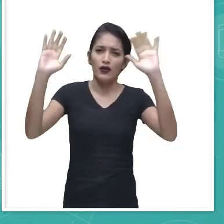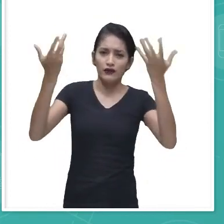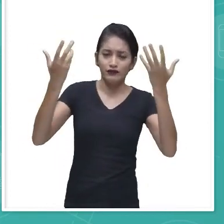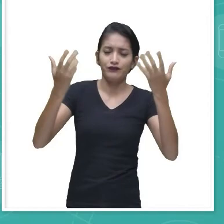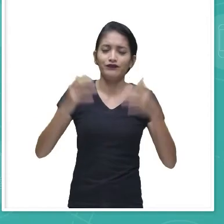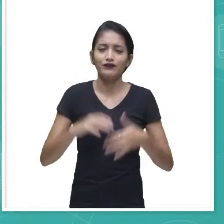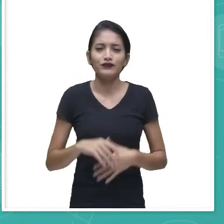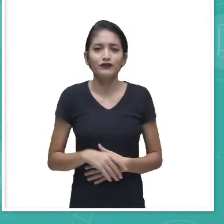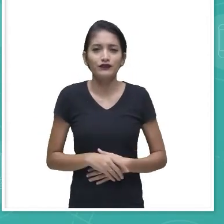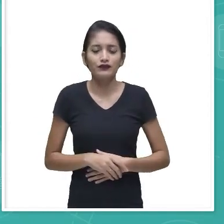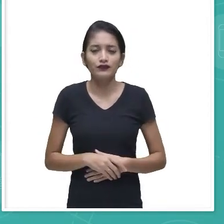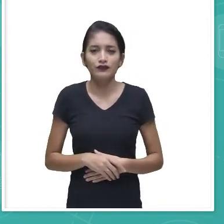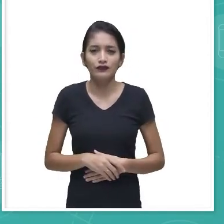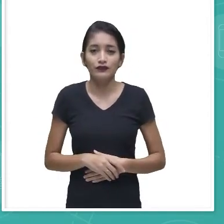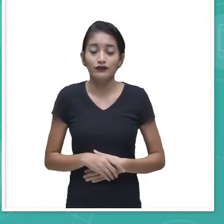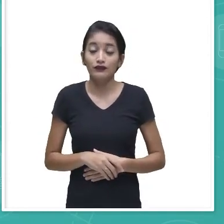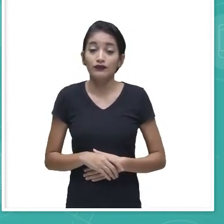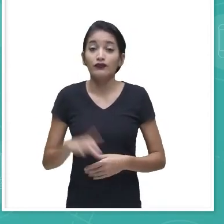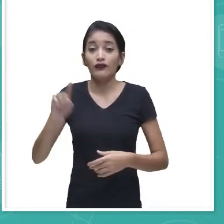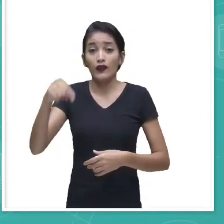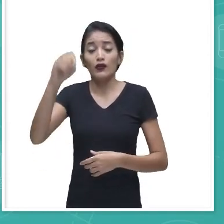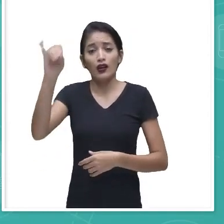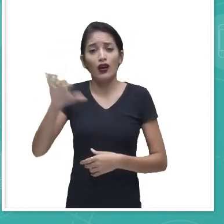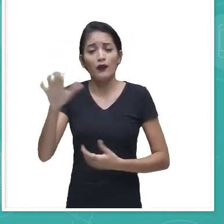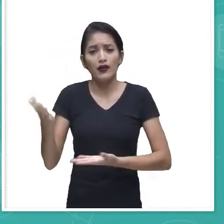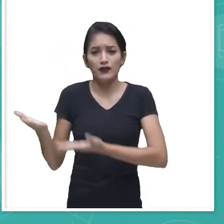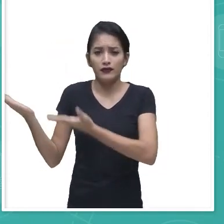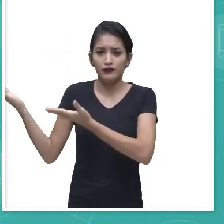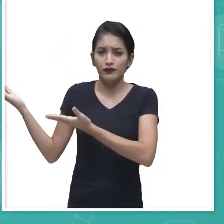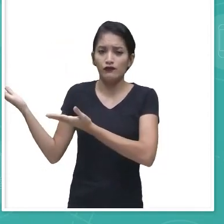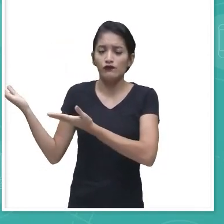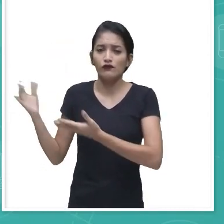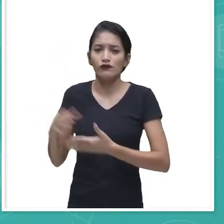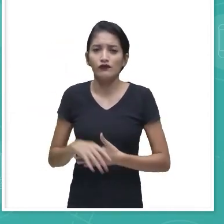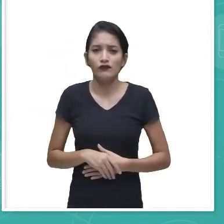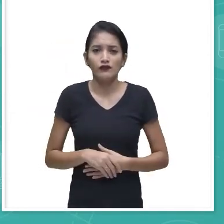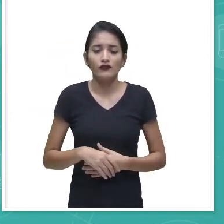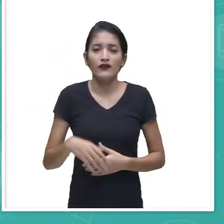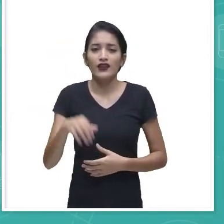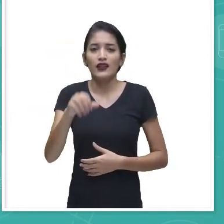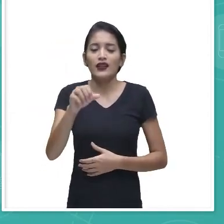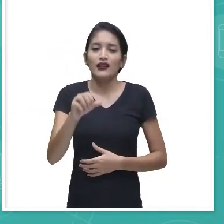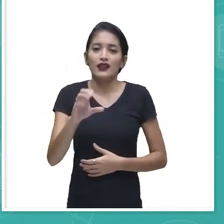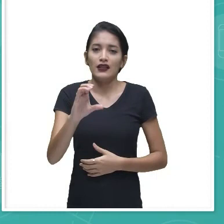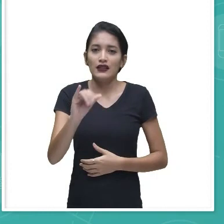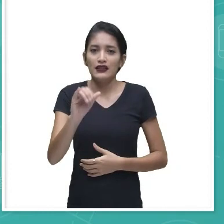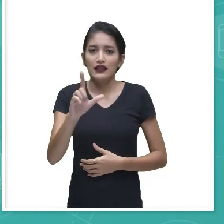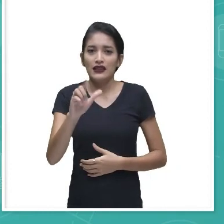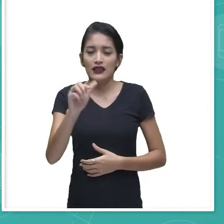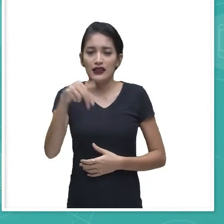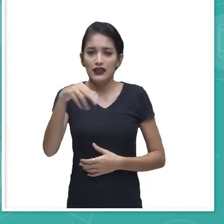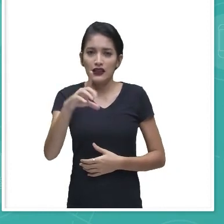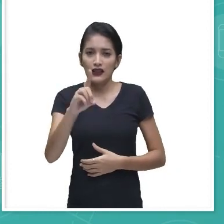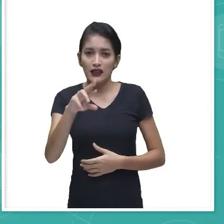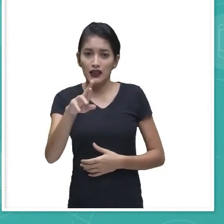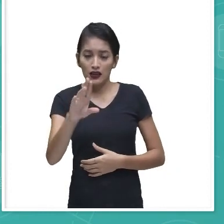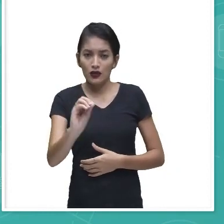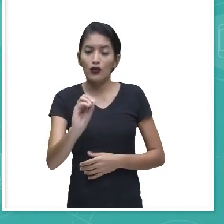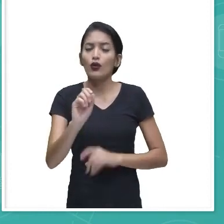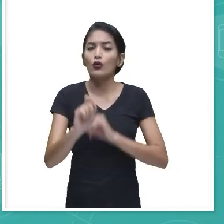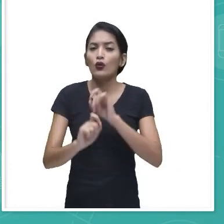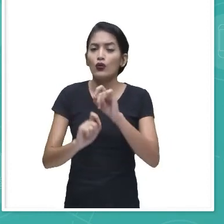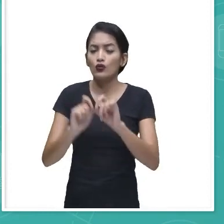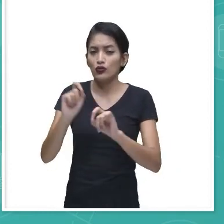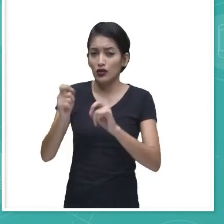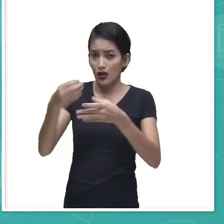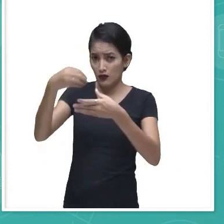tá? Na próxima imagem a gente vai ver aí, olha só, um cilindro de oxigênio, né? Então, esse cilindro aqui, no